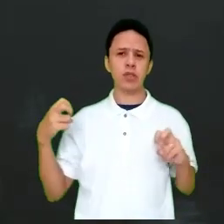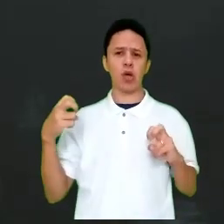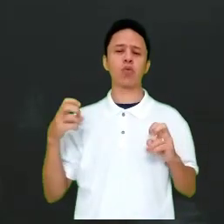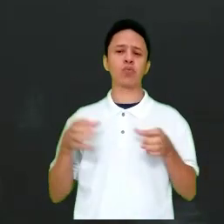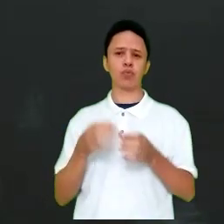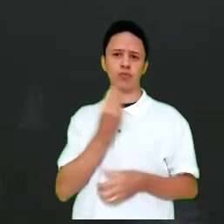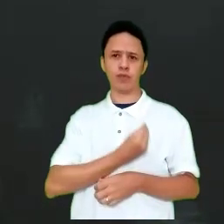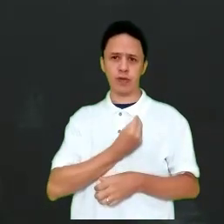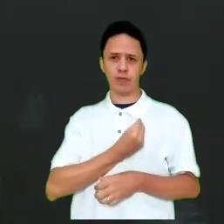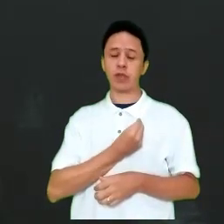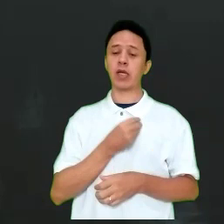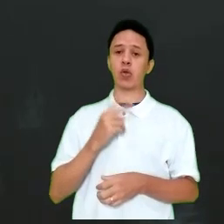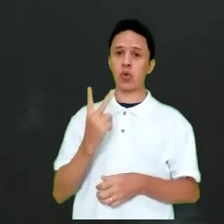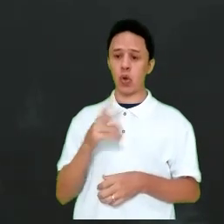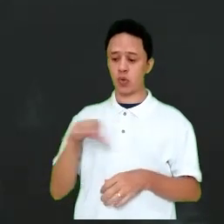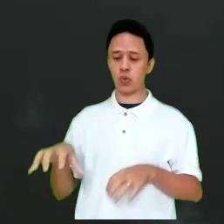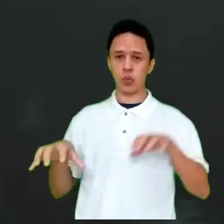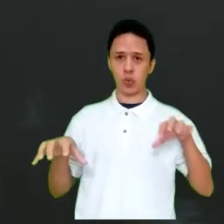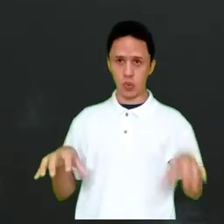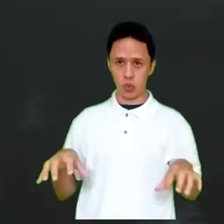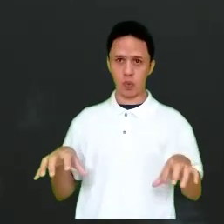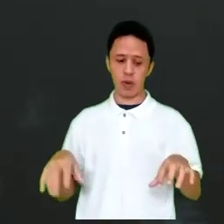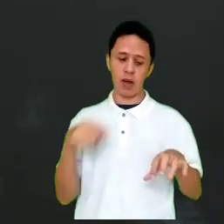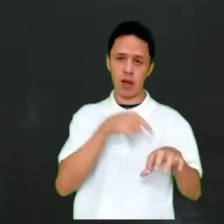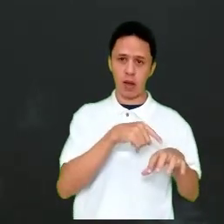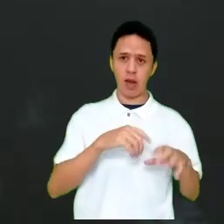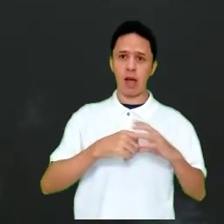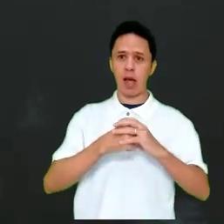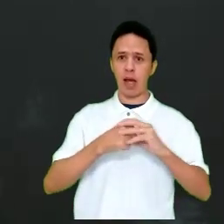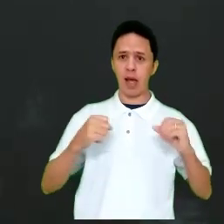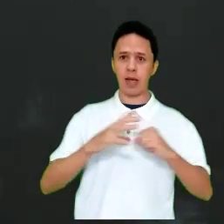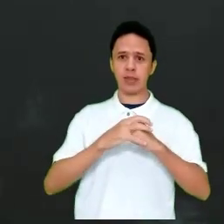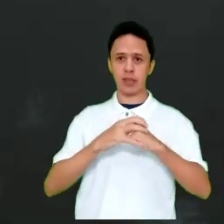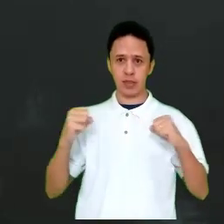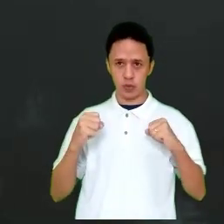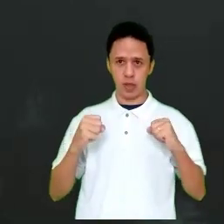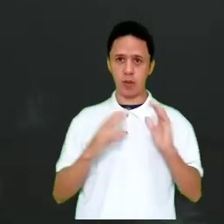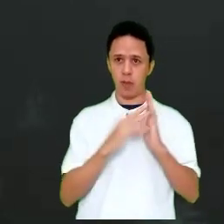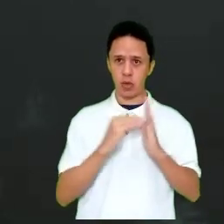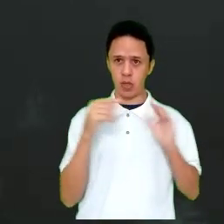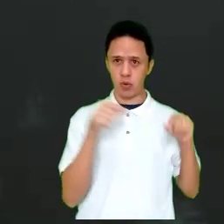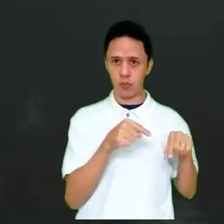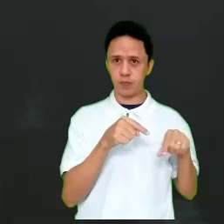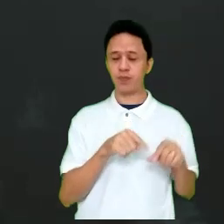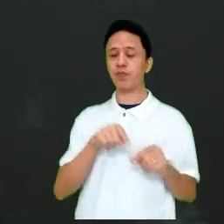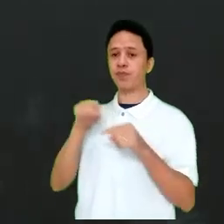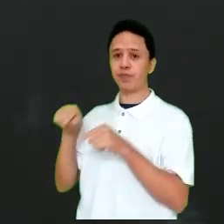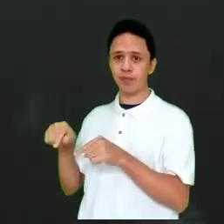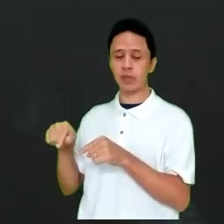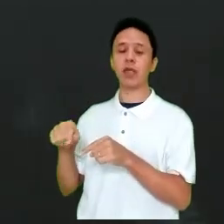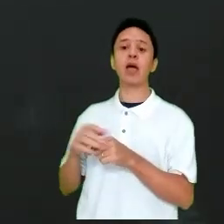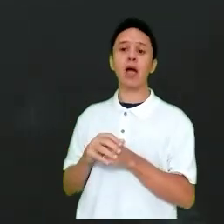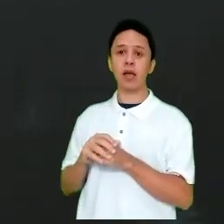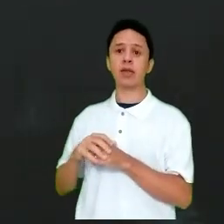seres vivos. A gente vai dividir em dois grupos. As reproduções assexuadas, então modelo de reprodução assexuada, e